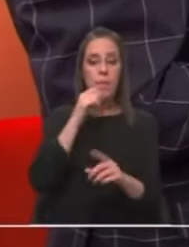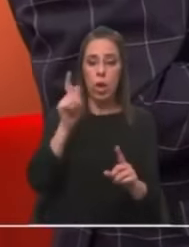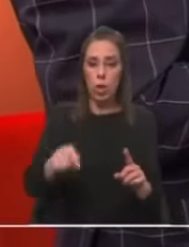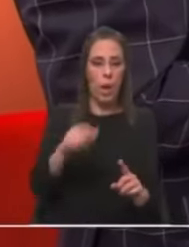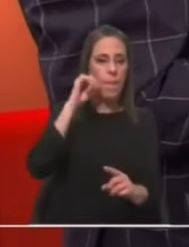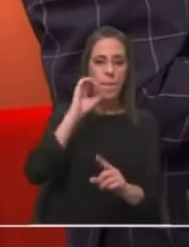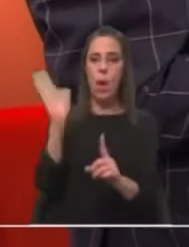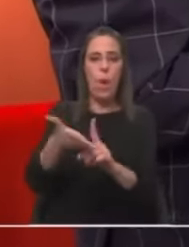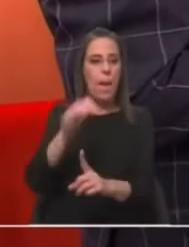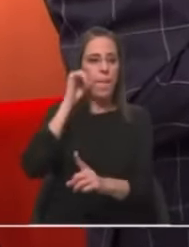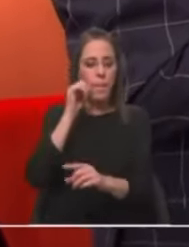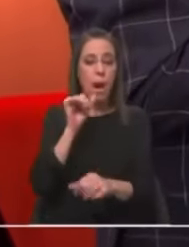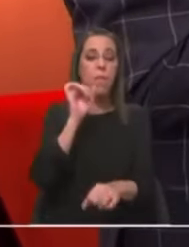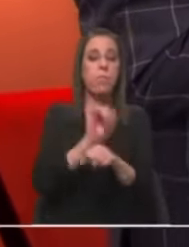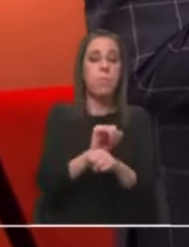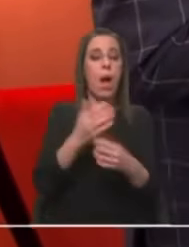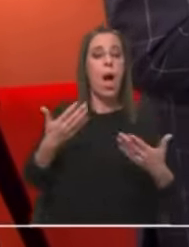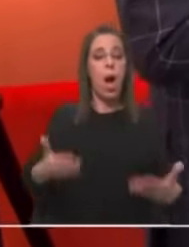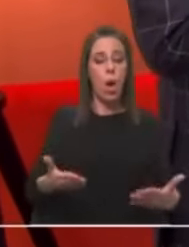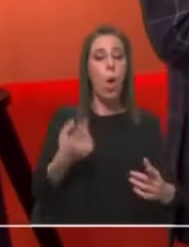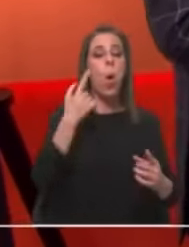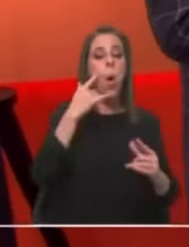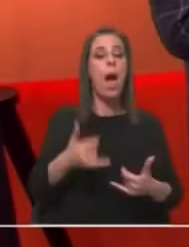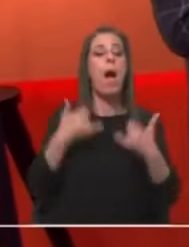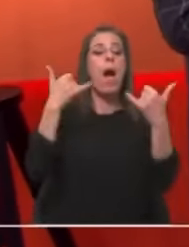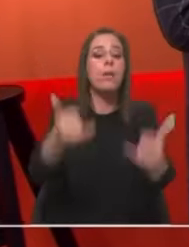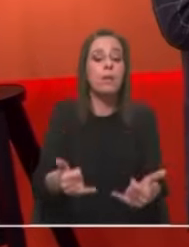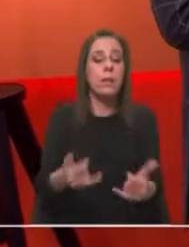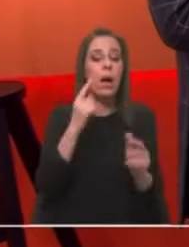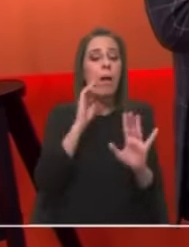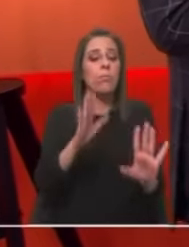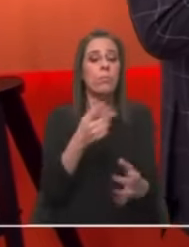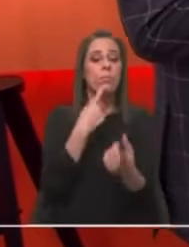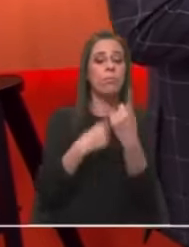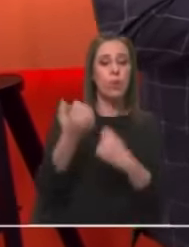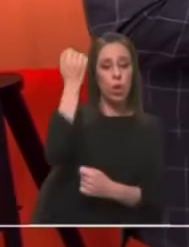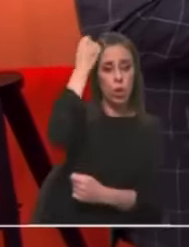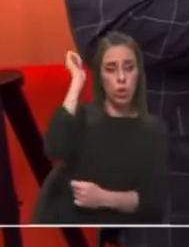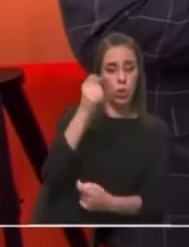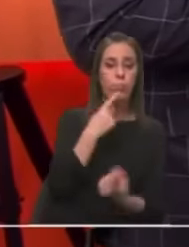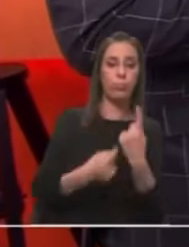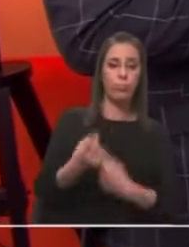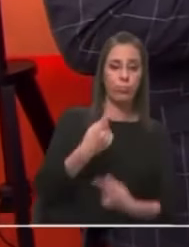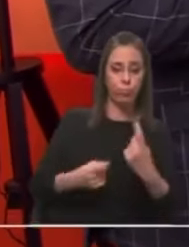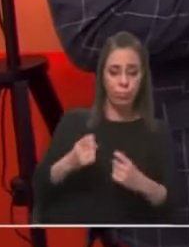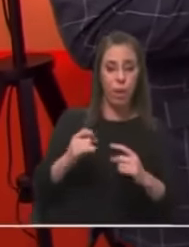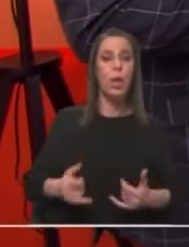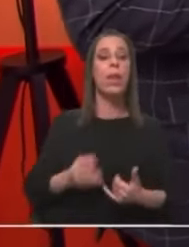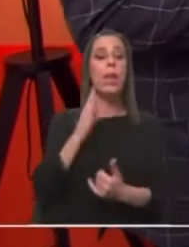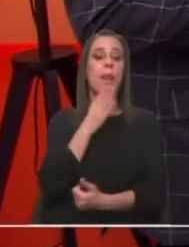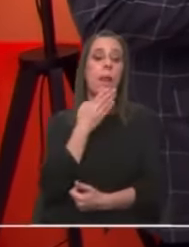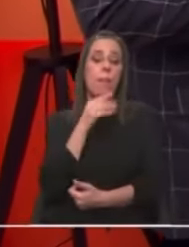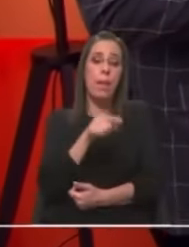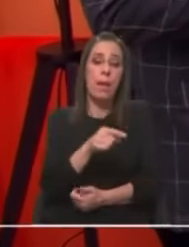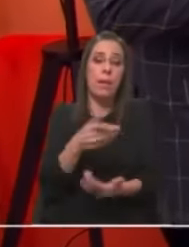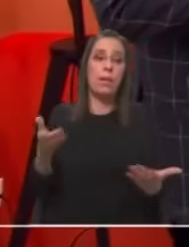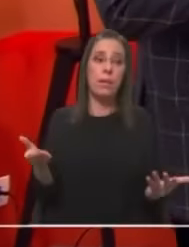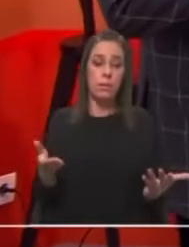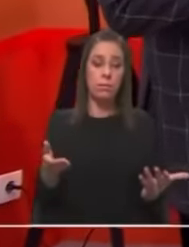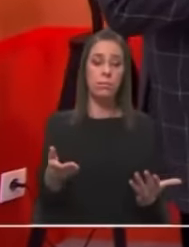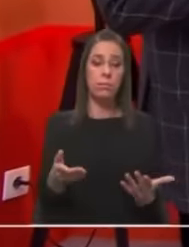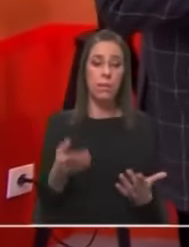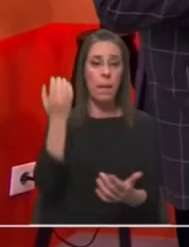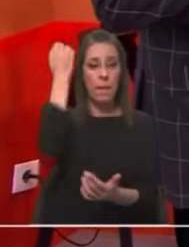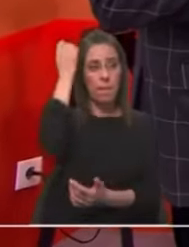não foi condenado, ele está detido neste momento, logo se verá o que acontece a seguir. Exatamente, vai ser ouvido por magistrado. E depois, em função do que ouvir e do